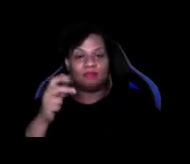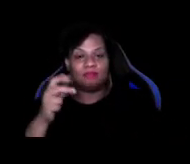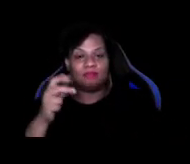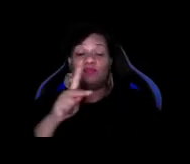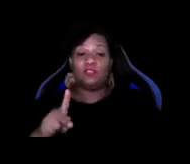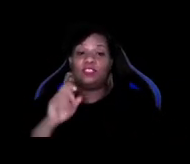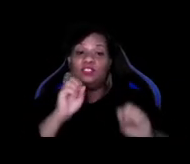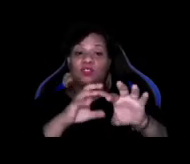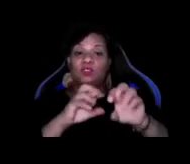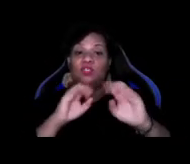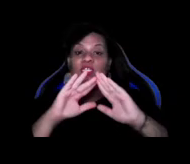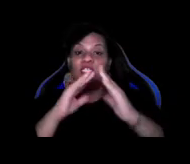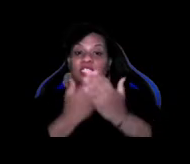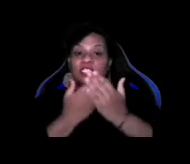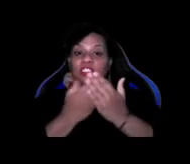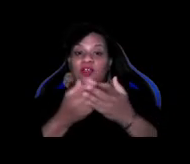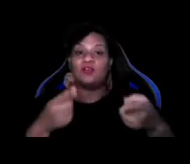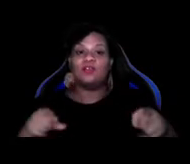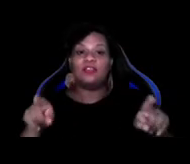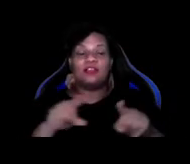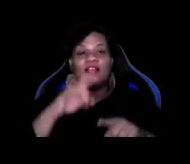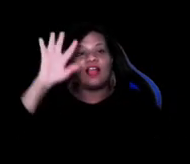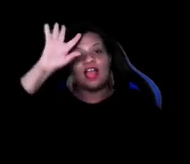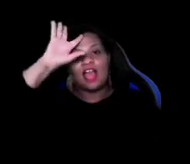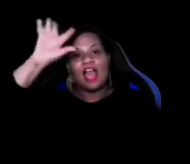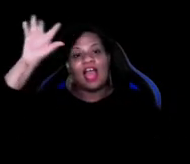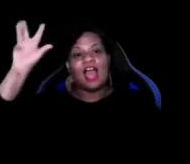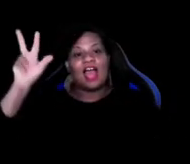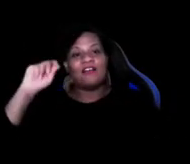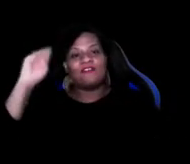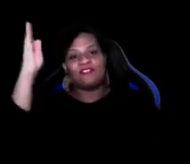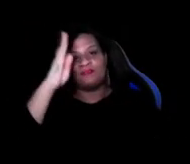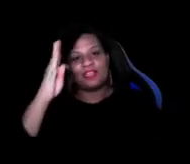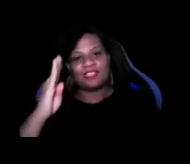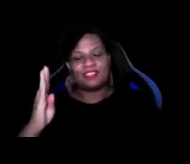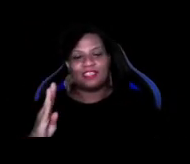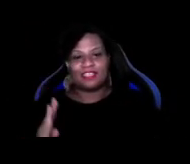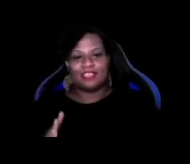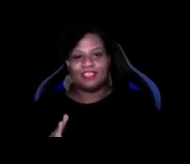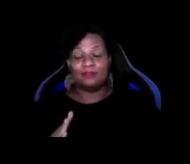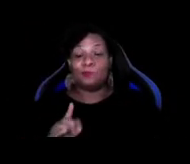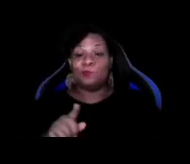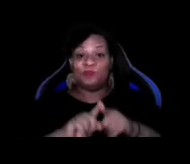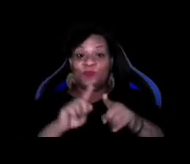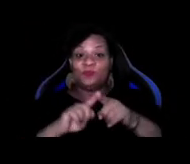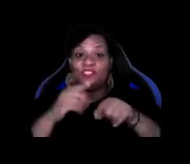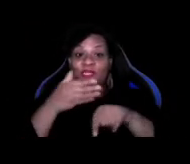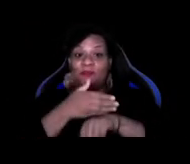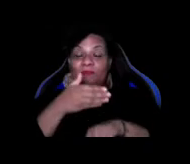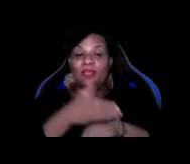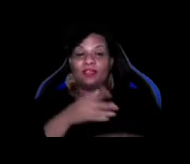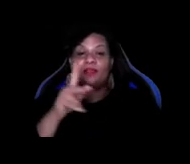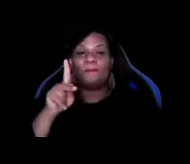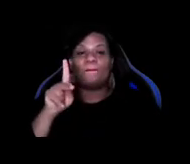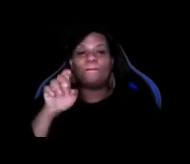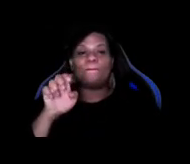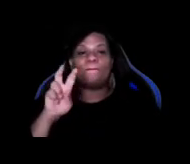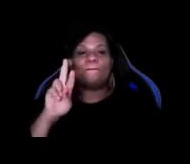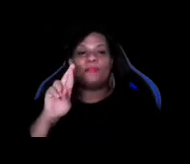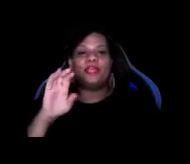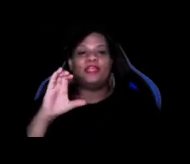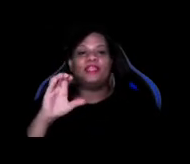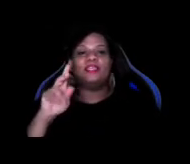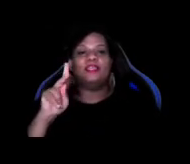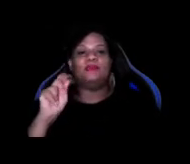Música Afro-Brasileira. Participou também do Perquipan em 2009, homenageando os Alabês da Bahia. Ganhou o Globo